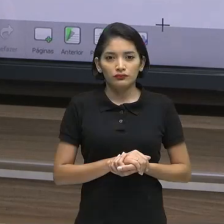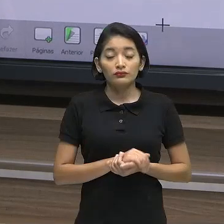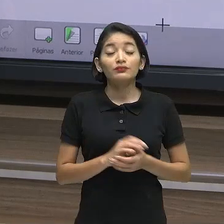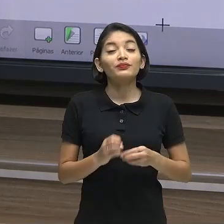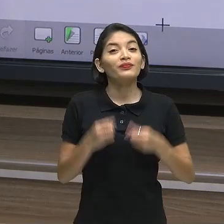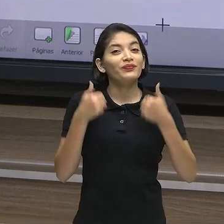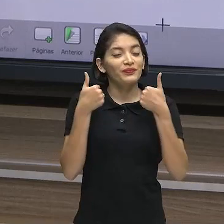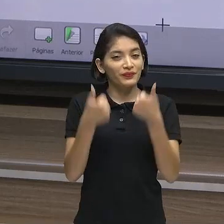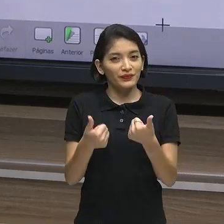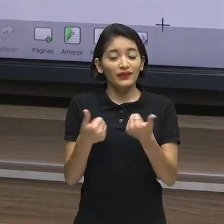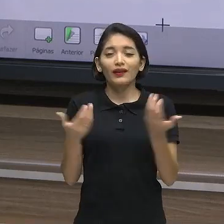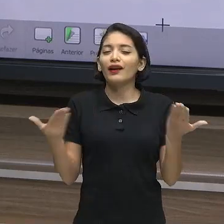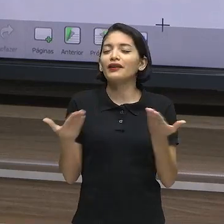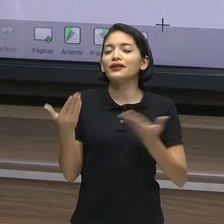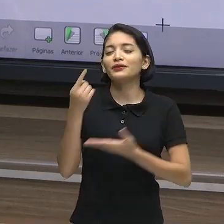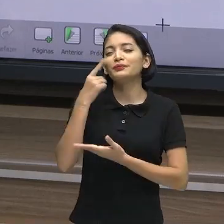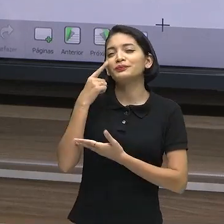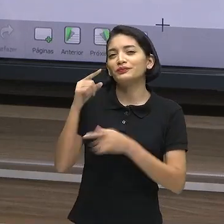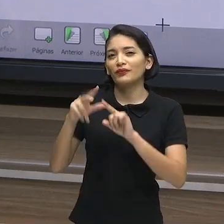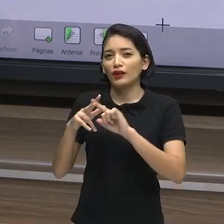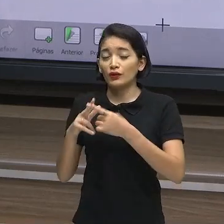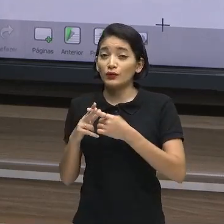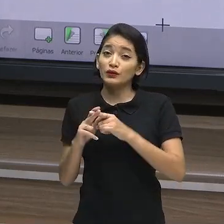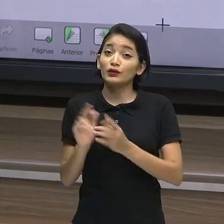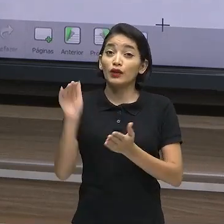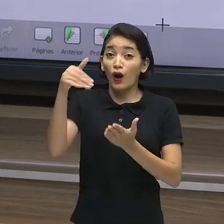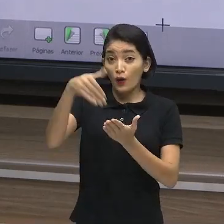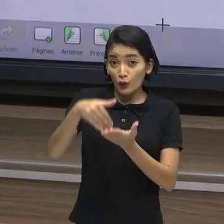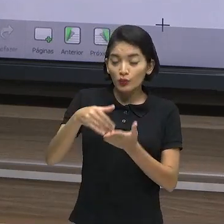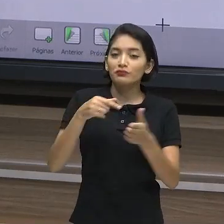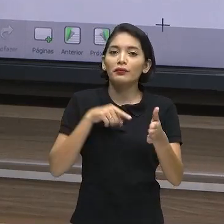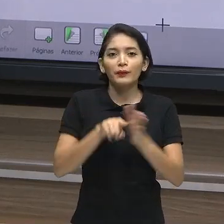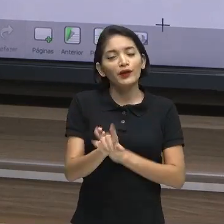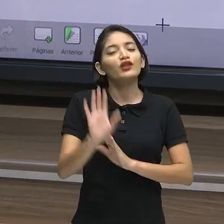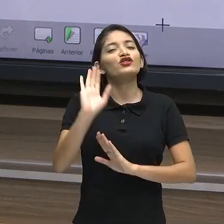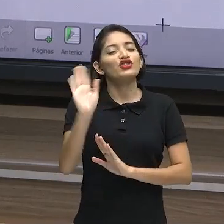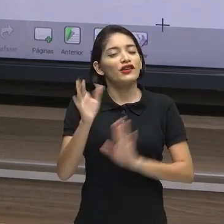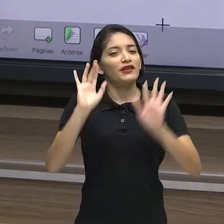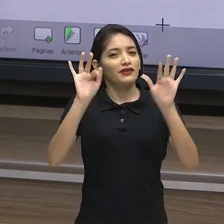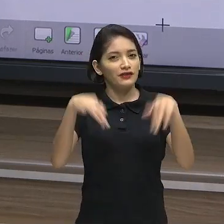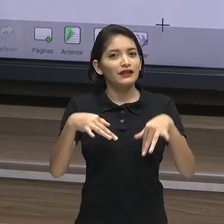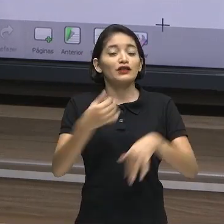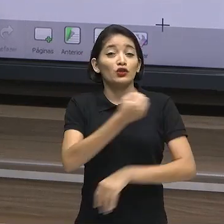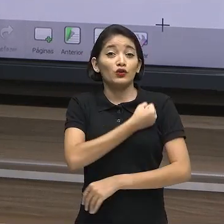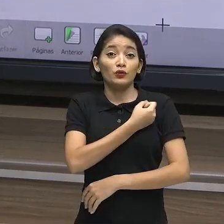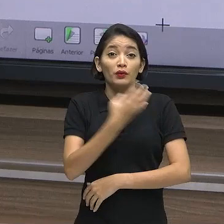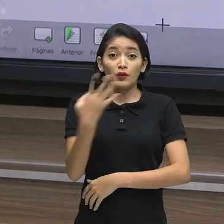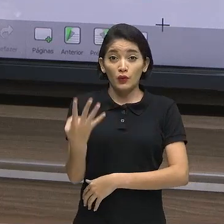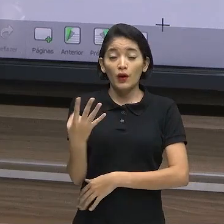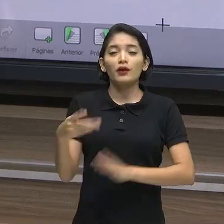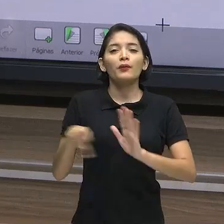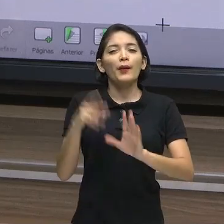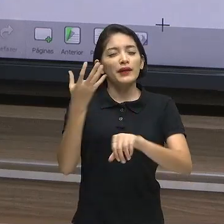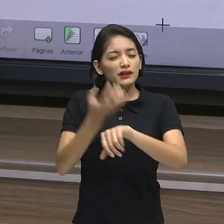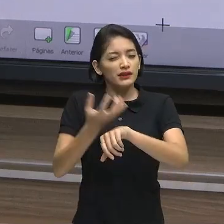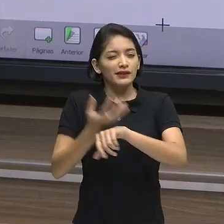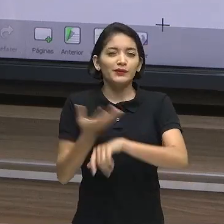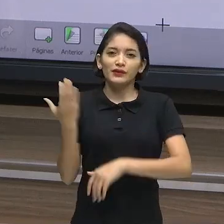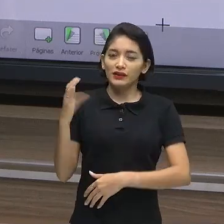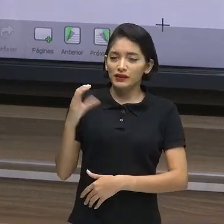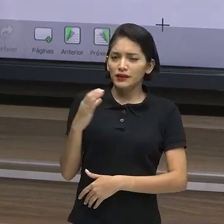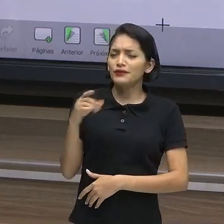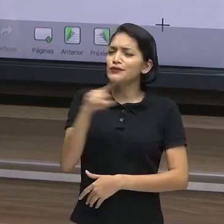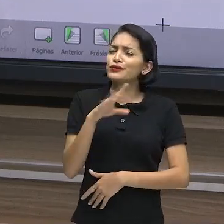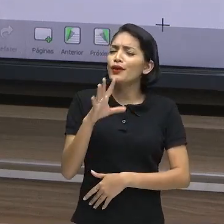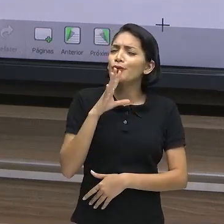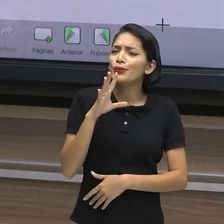Muito bem, vamos fazer a correção da nossa última questão. Já chegamos na questão 4 de ciências. E aí vocês puderam conhecer um